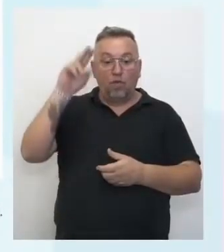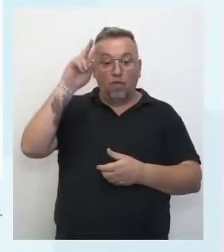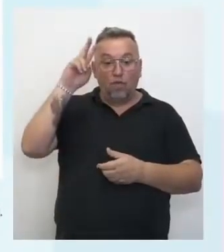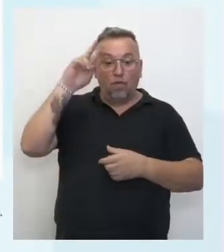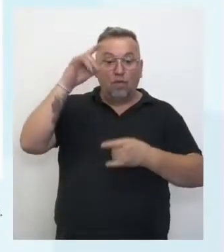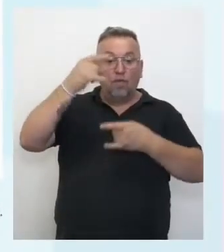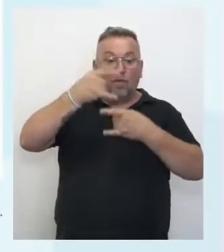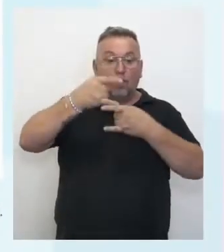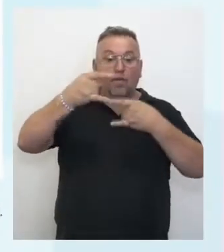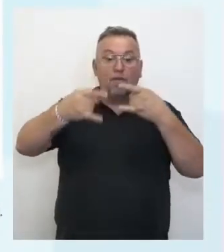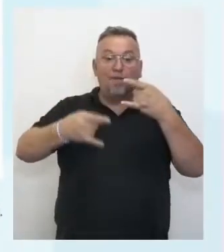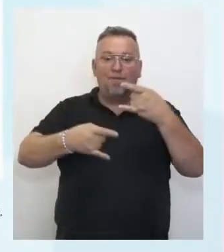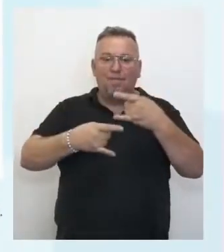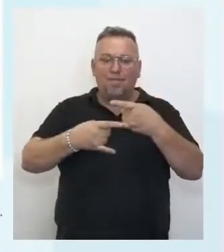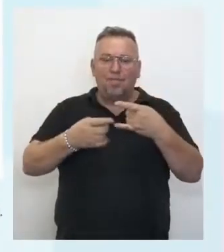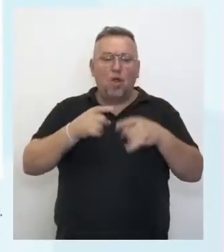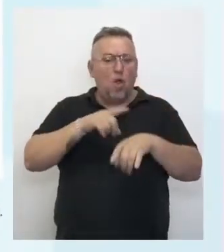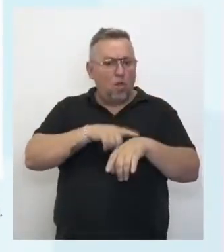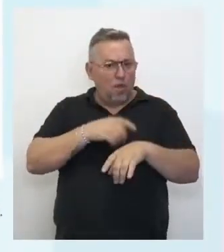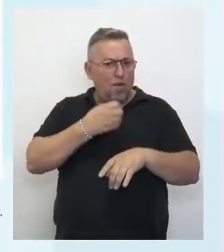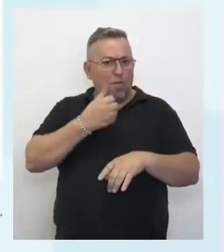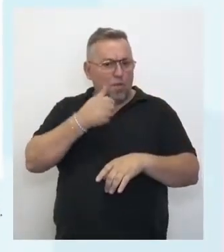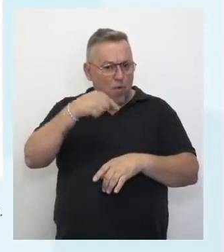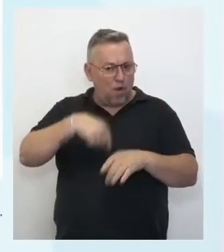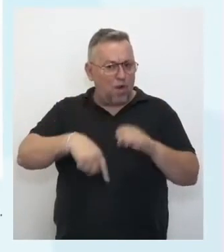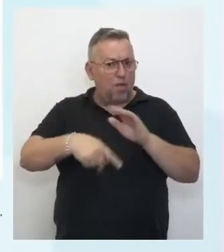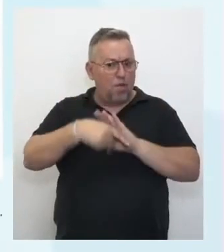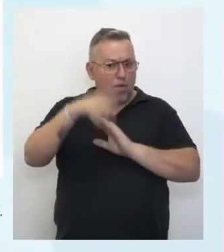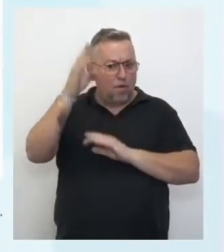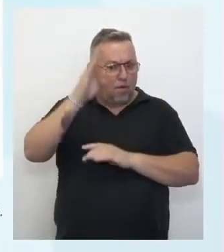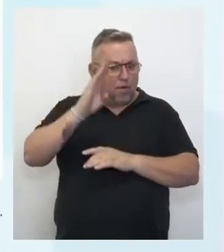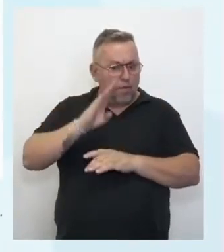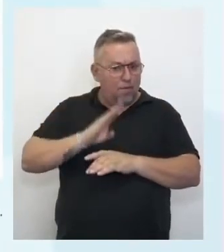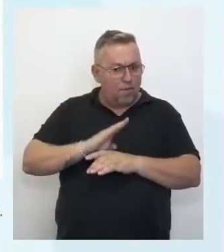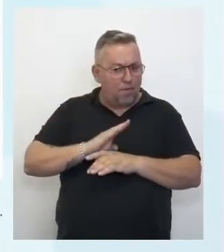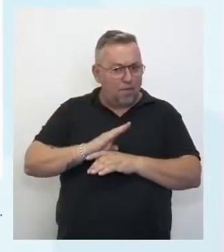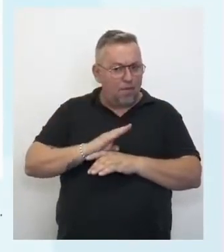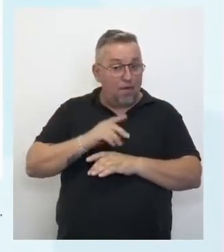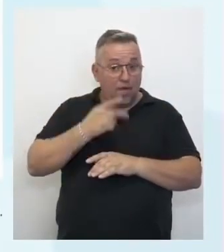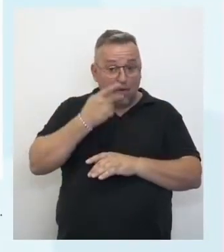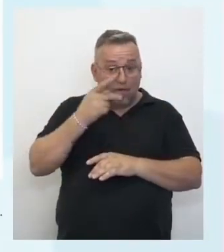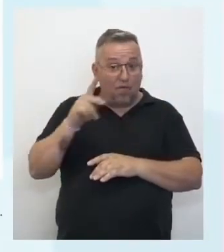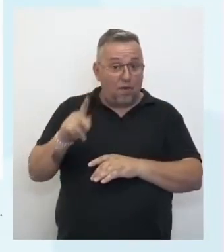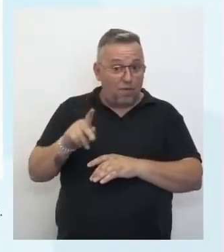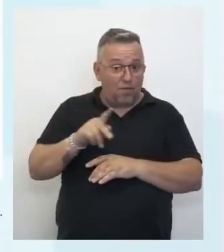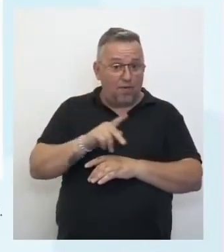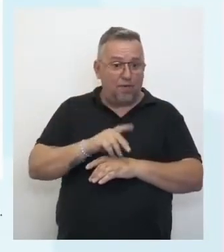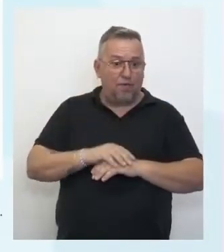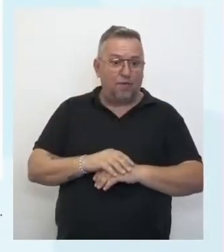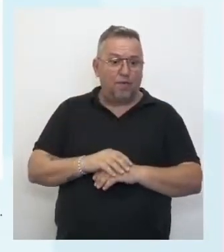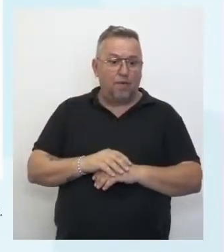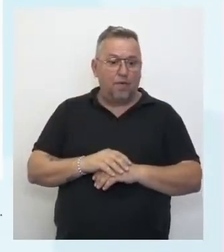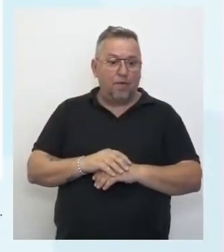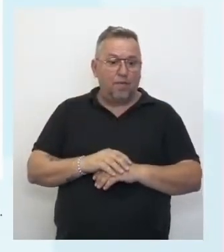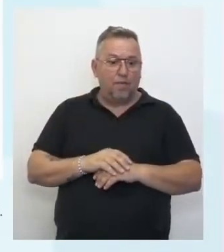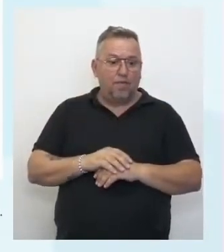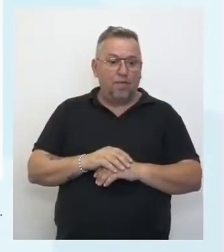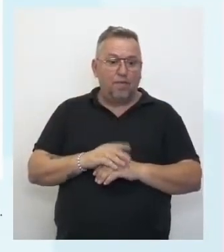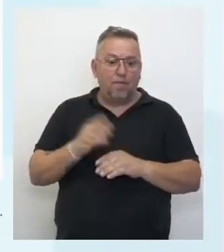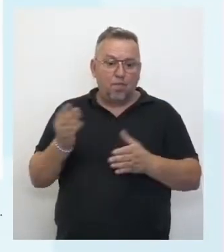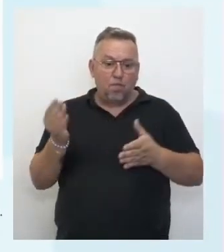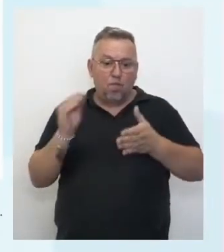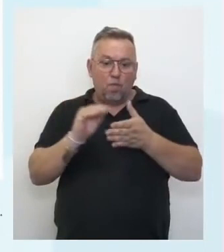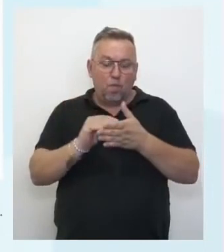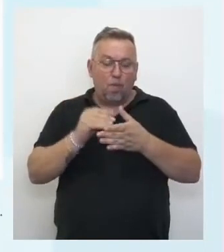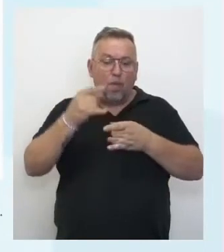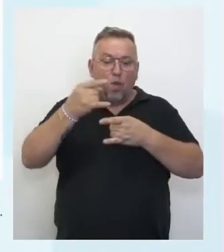Histórias em quadrinhos vivem bom momento no Brasil, ou bons momentos no Brasil, diz docente. Inclusão de histórias